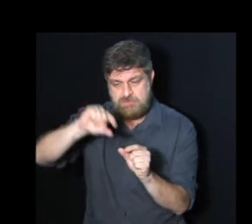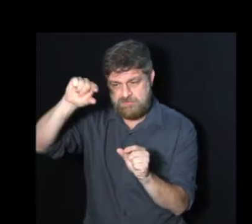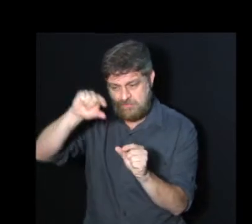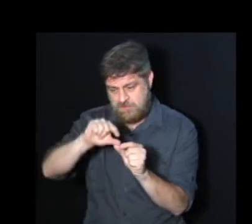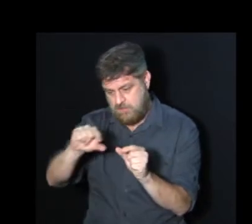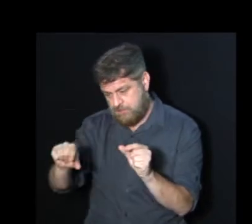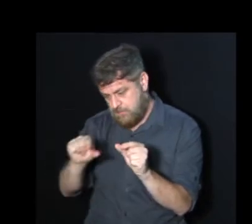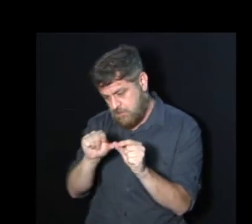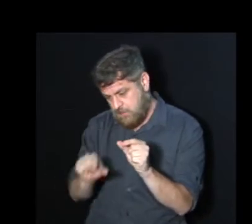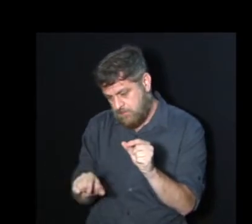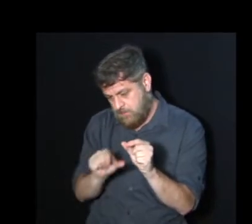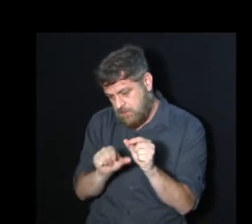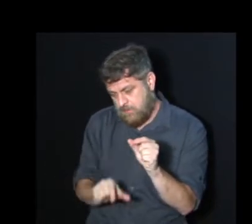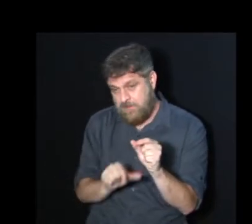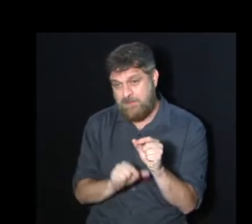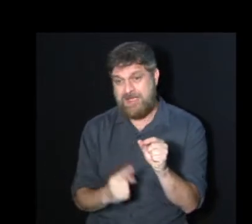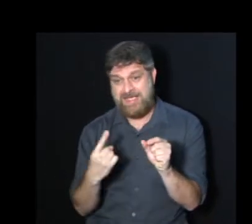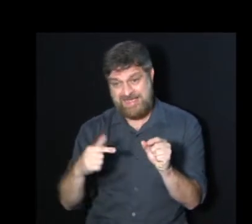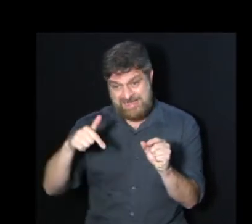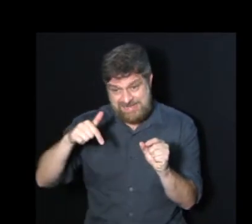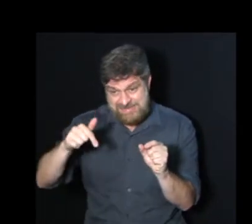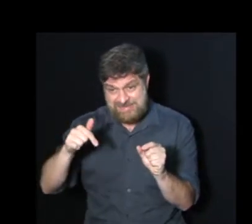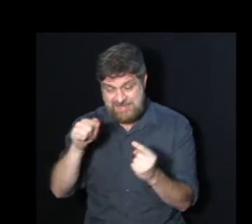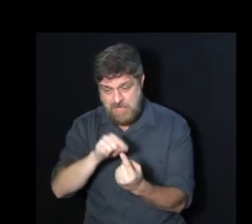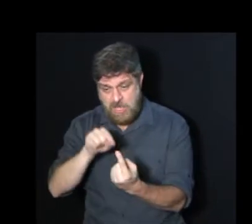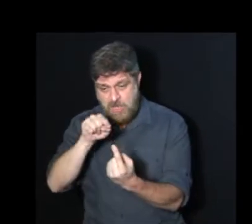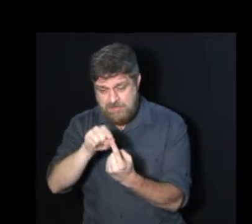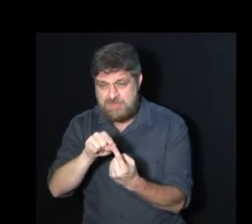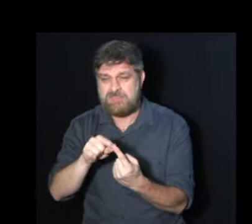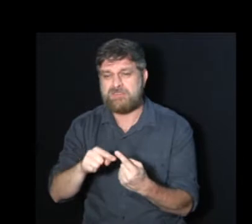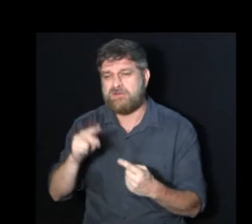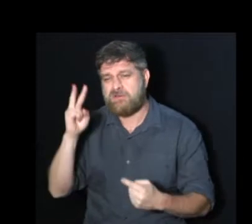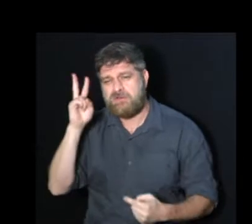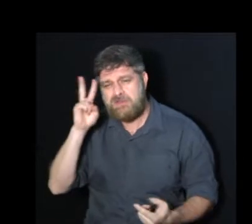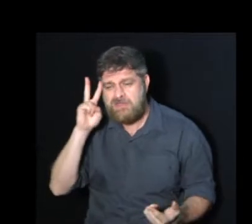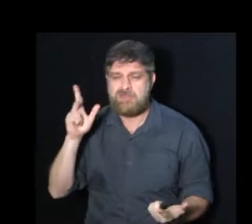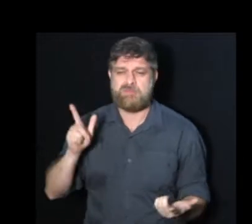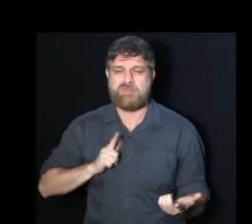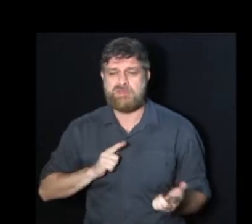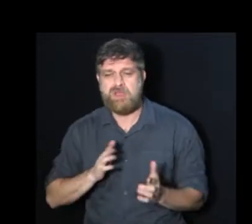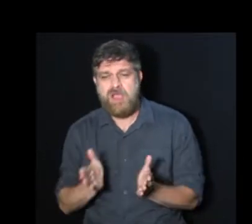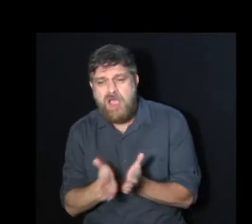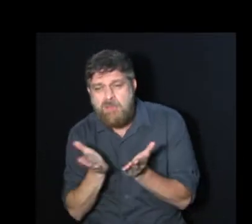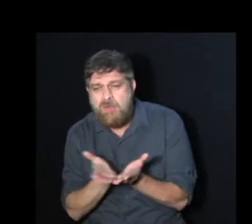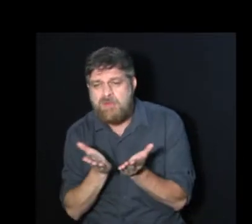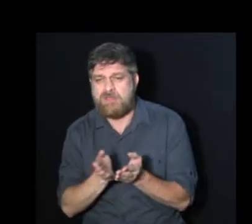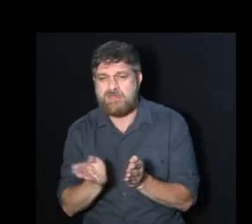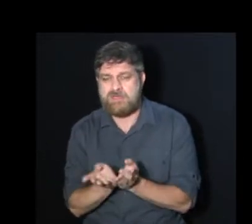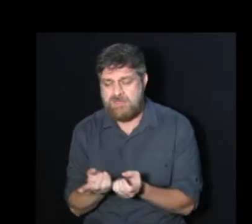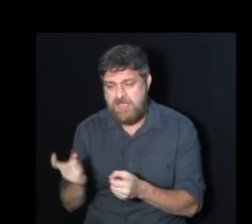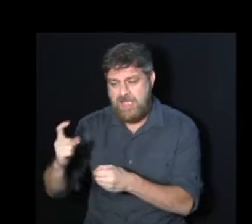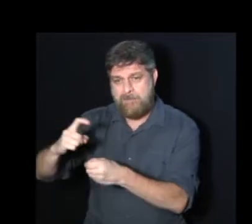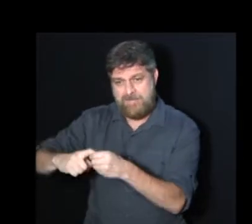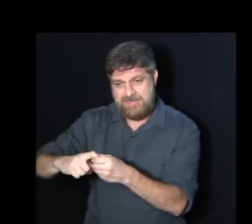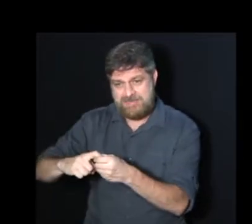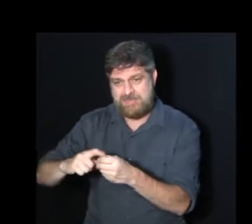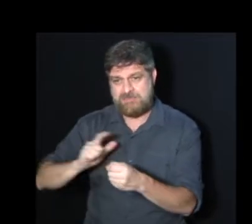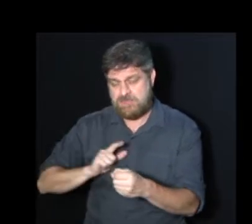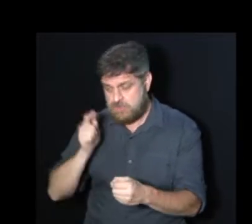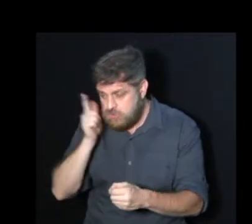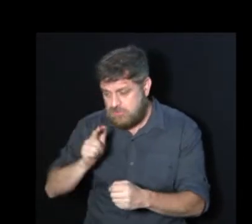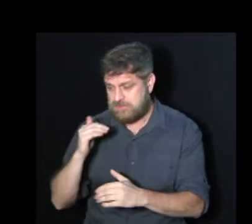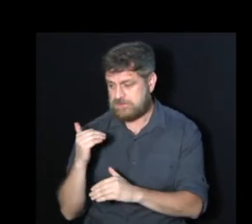variadas temáticas, desde o fim da pobreza, passando pelas parcerias, que são centrais para poder